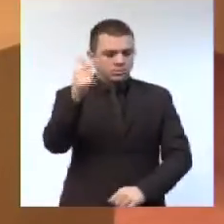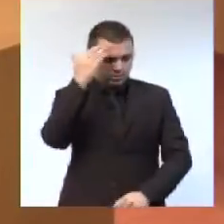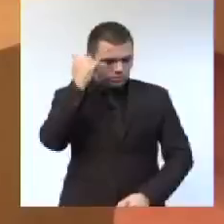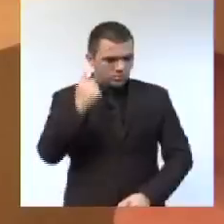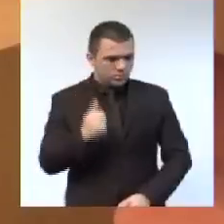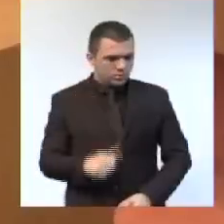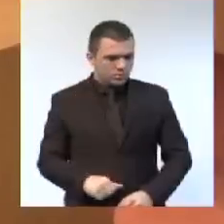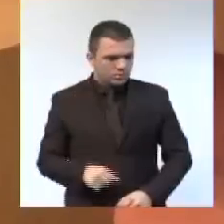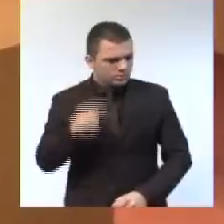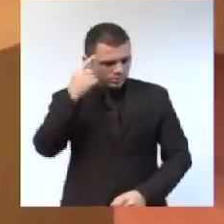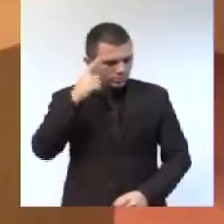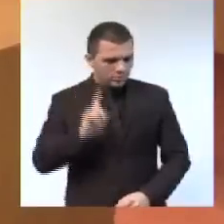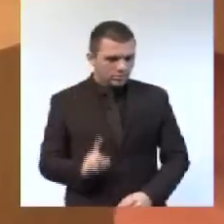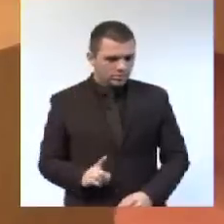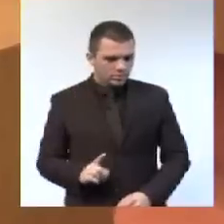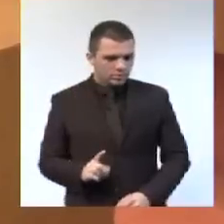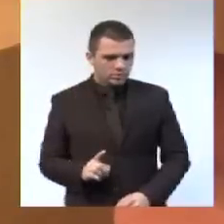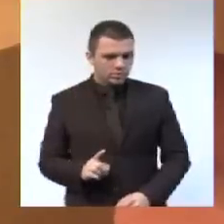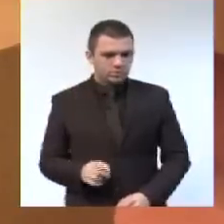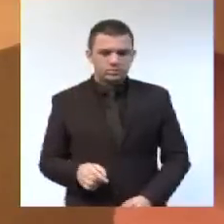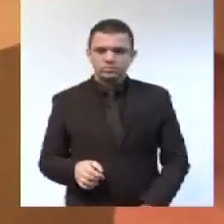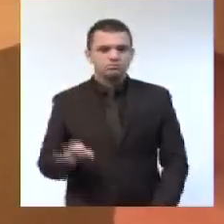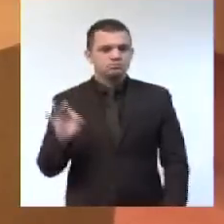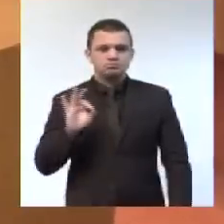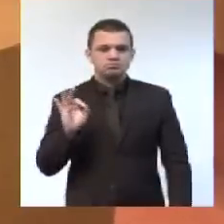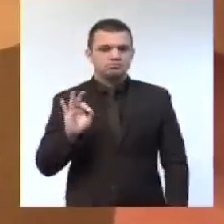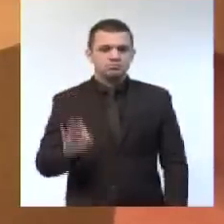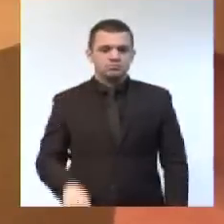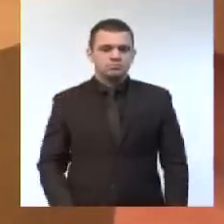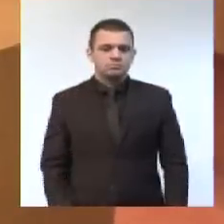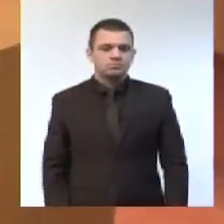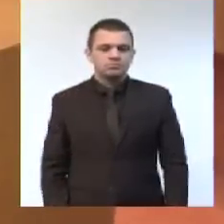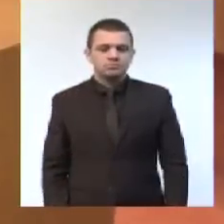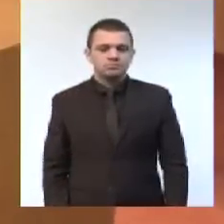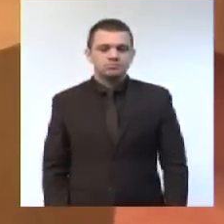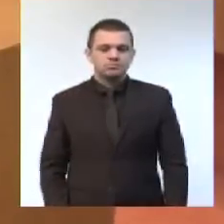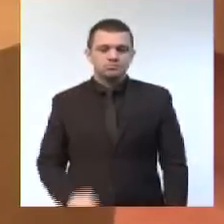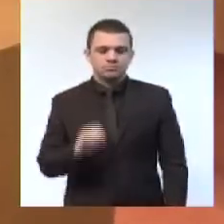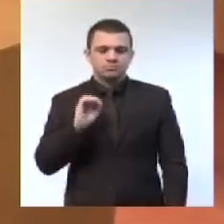Ela não sabe, né? Nenhum.